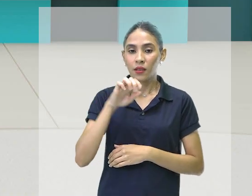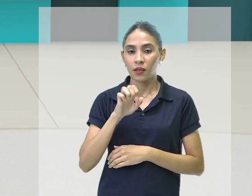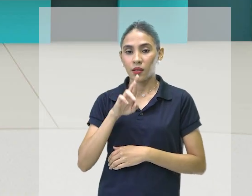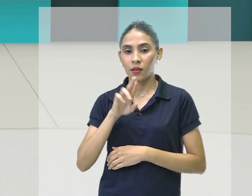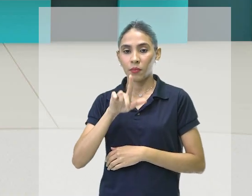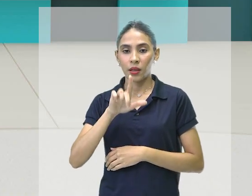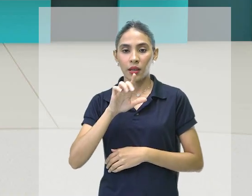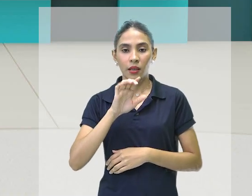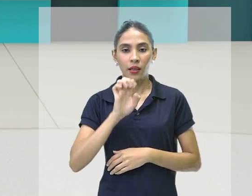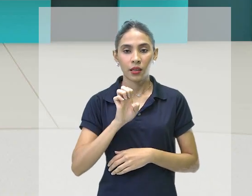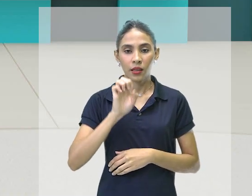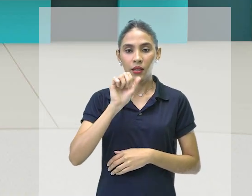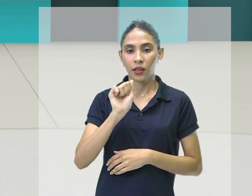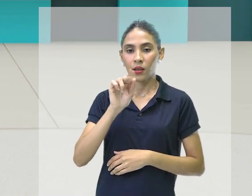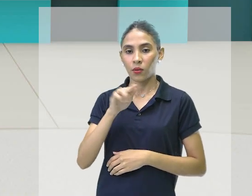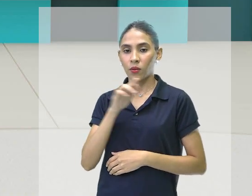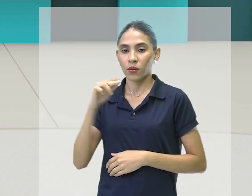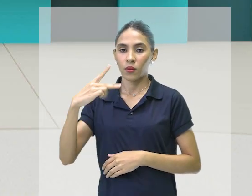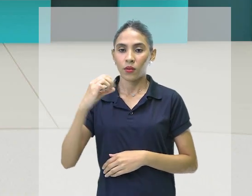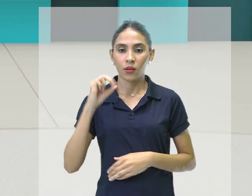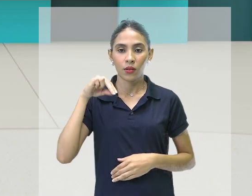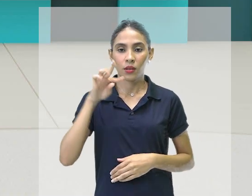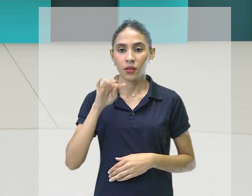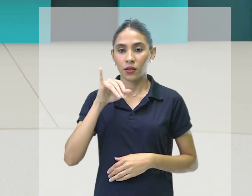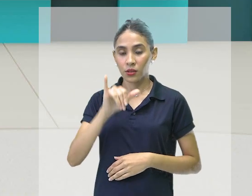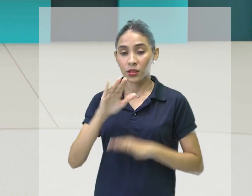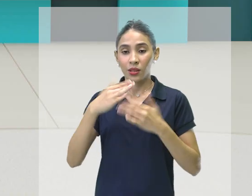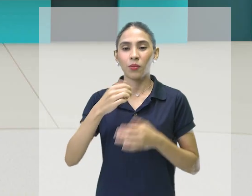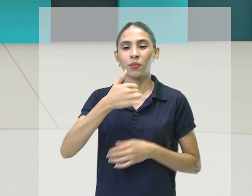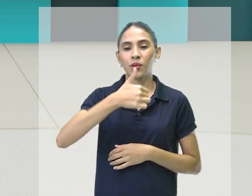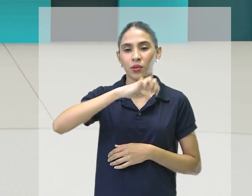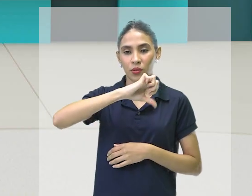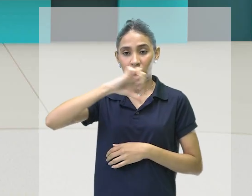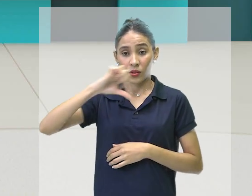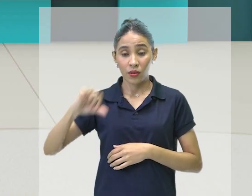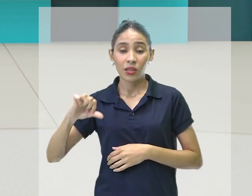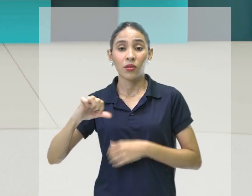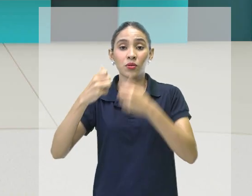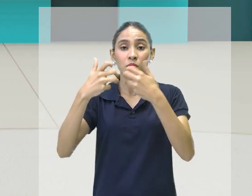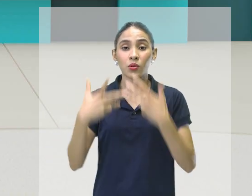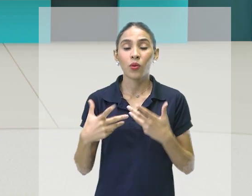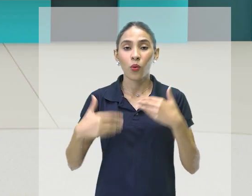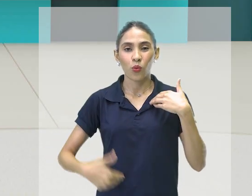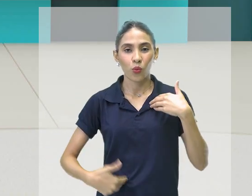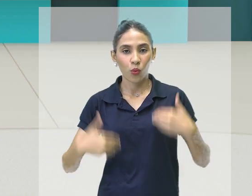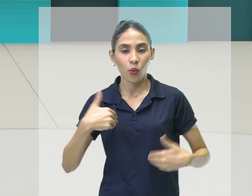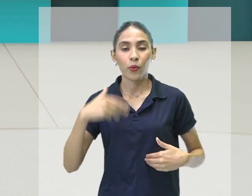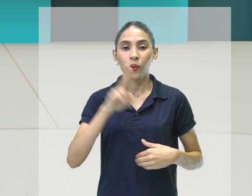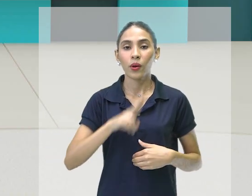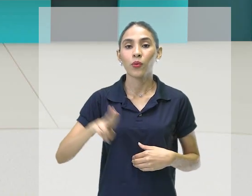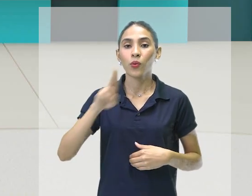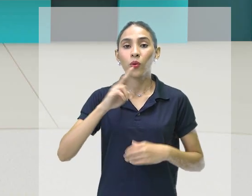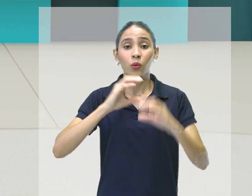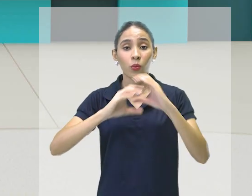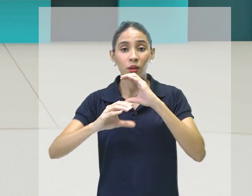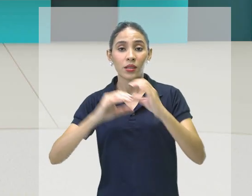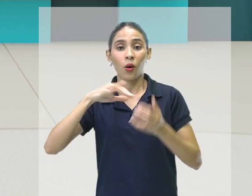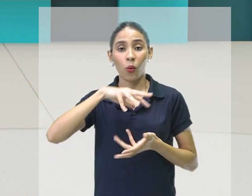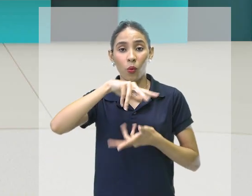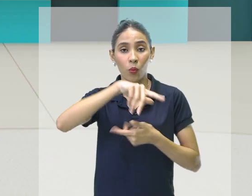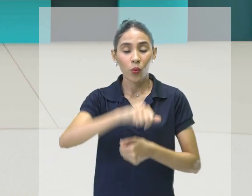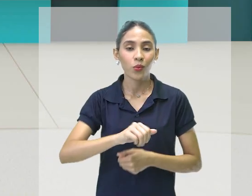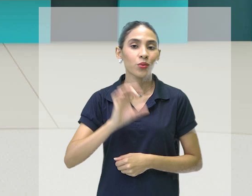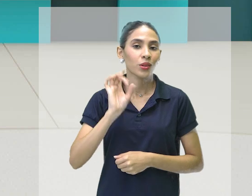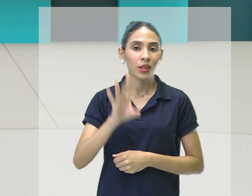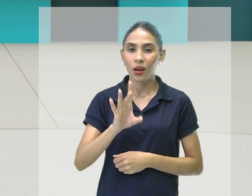o Merleau-Ponty, tá? Lá em 1999, ele falou que o corpo é o meio de comunicação com o